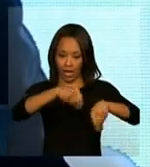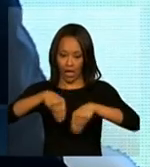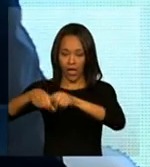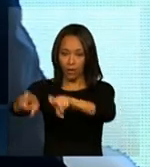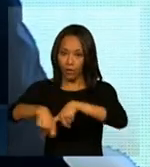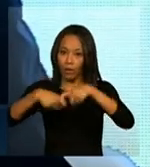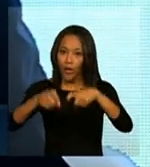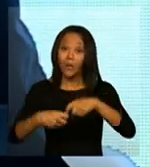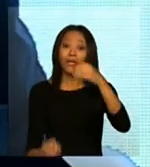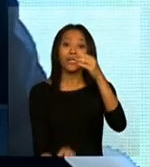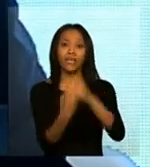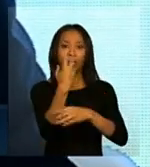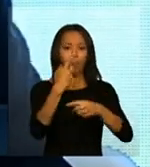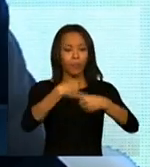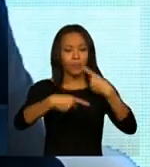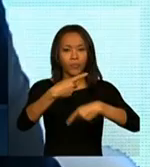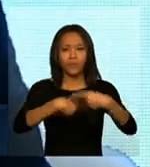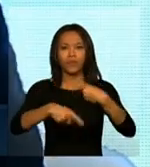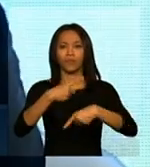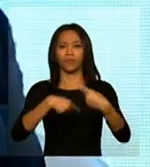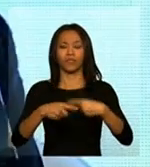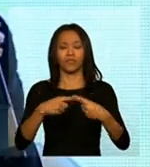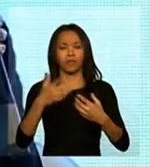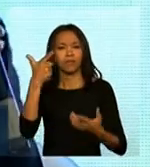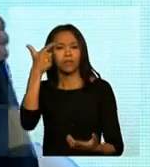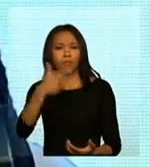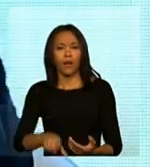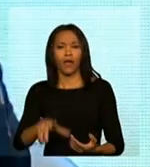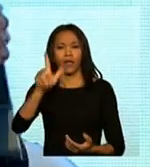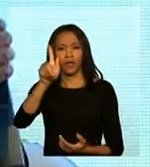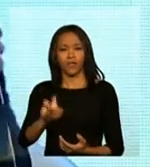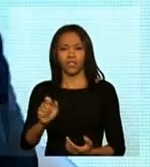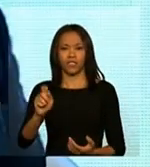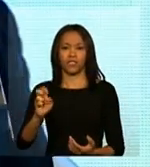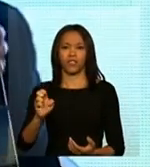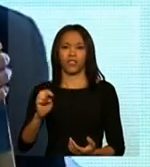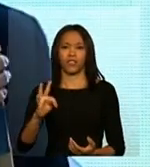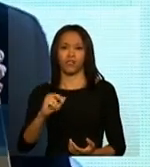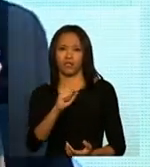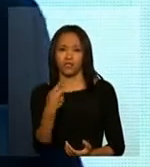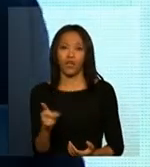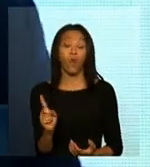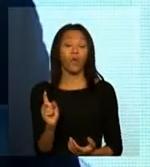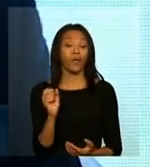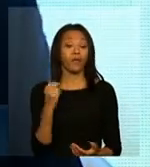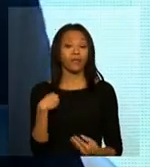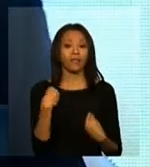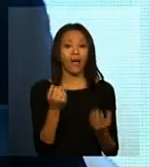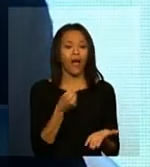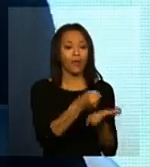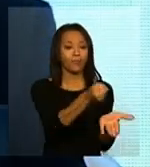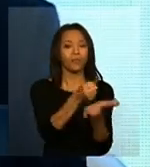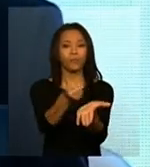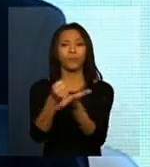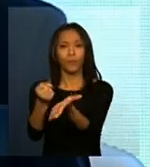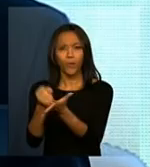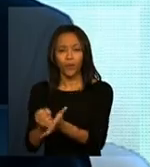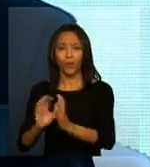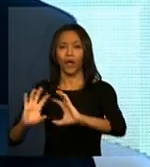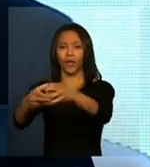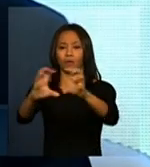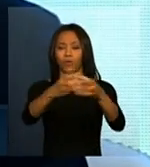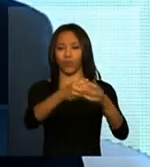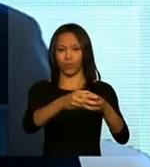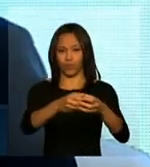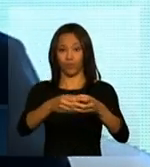e criar uma política específica, que é o ATER Mais Gestão, especificamente para dar apoio às organizações da agricultura